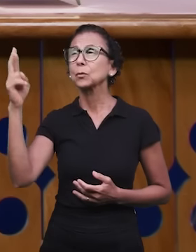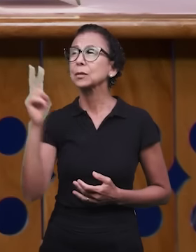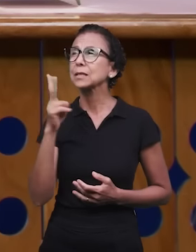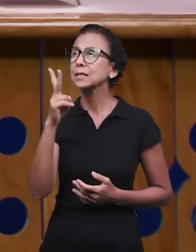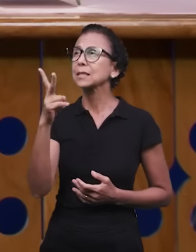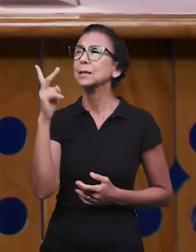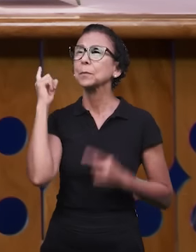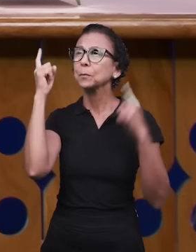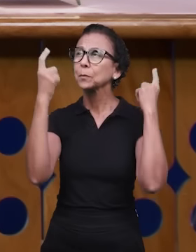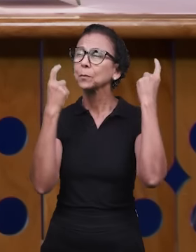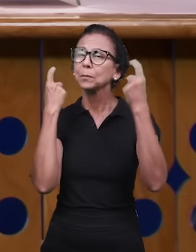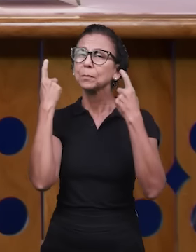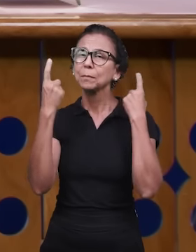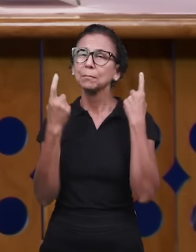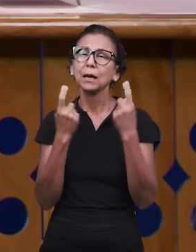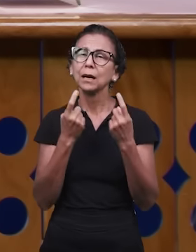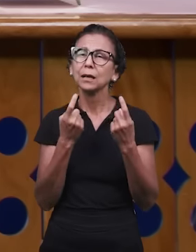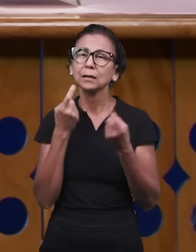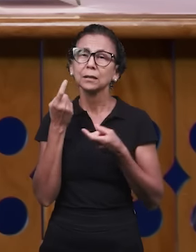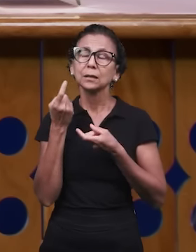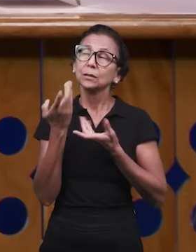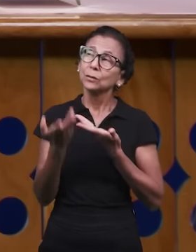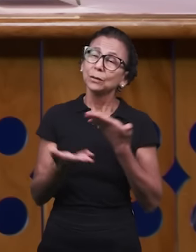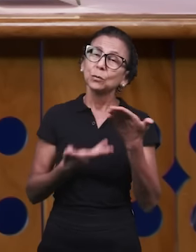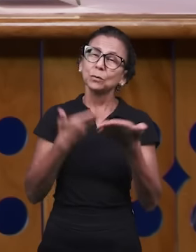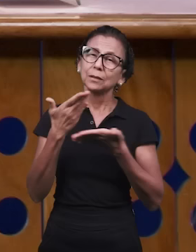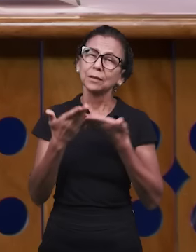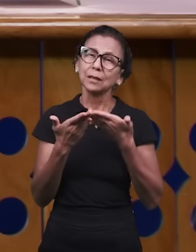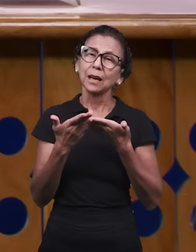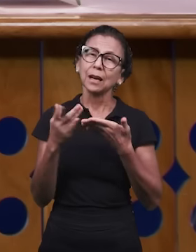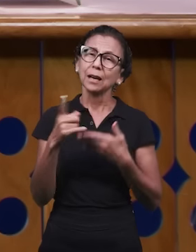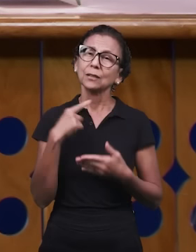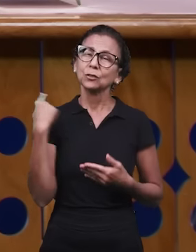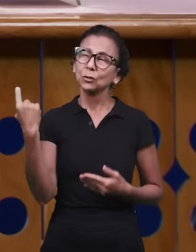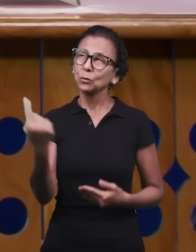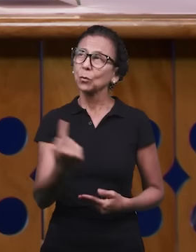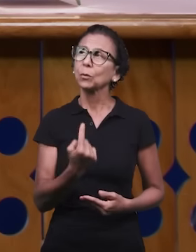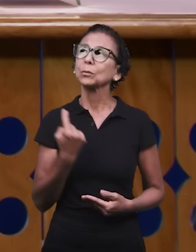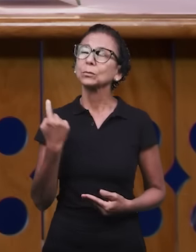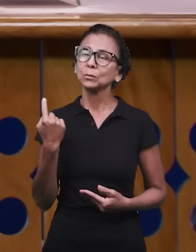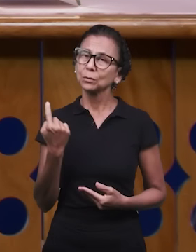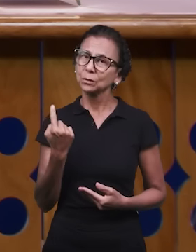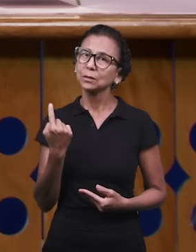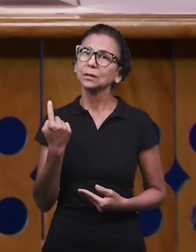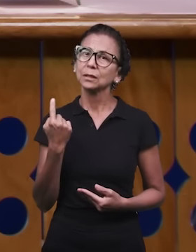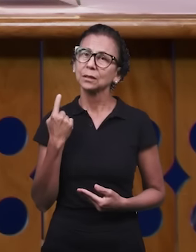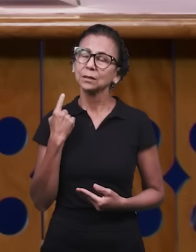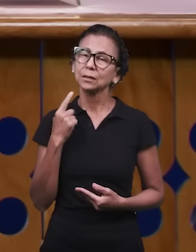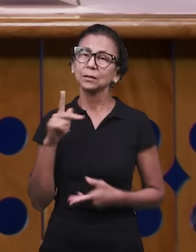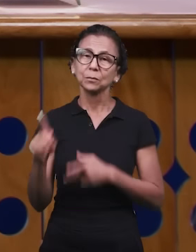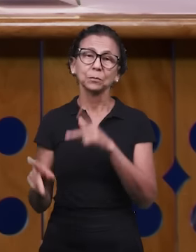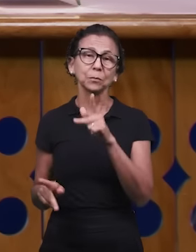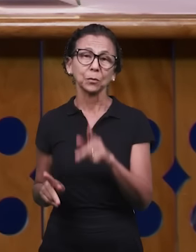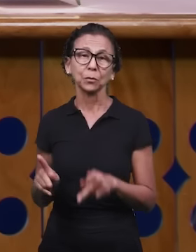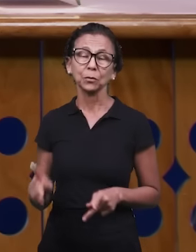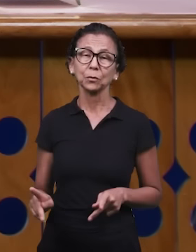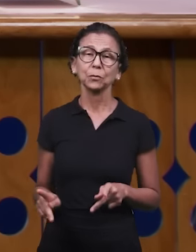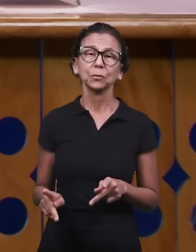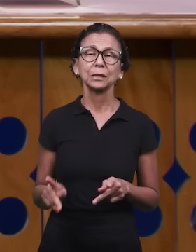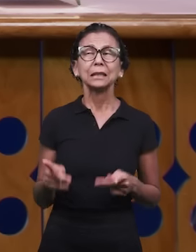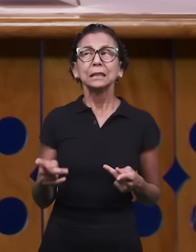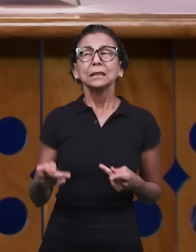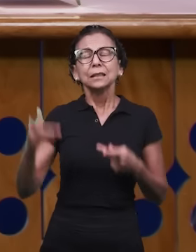e bater a porta, Senhor, e falar conosco. Nós te glorificamos, Senhor, pela